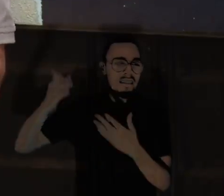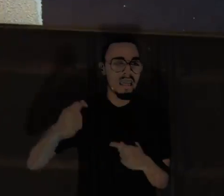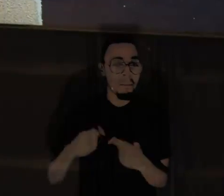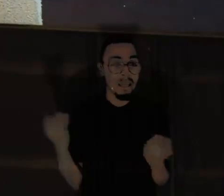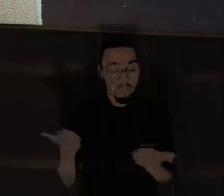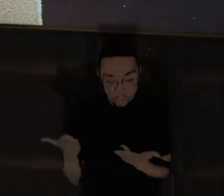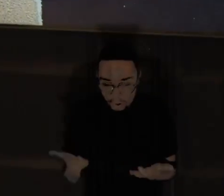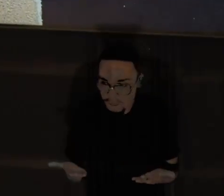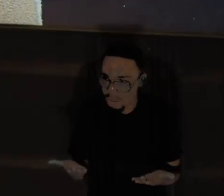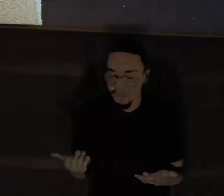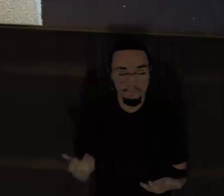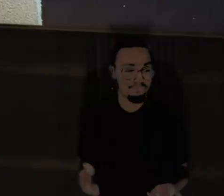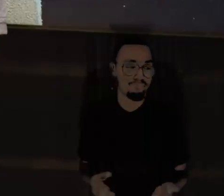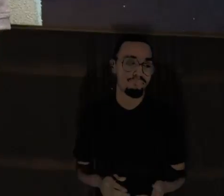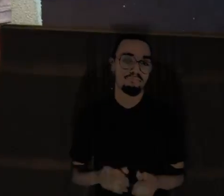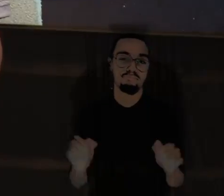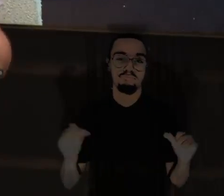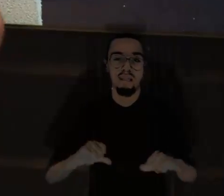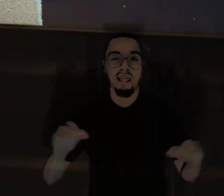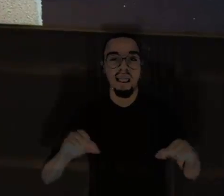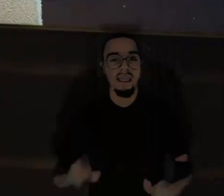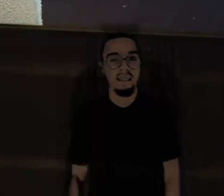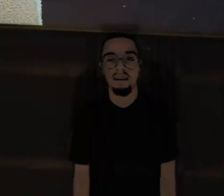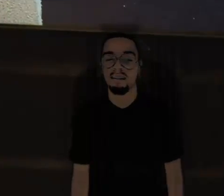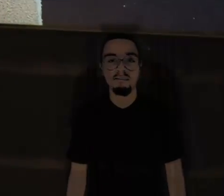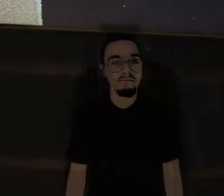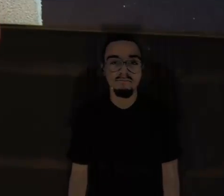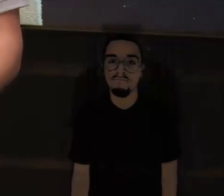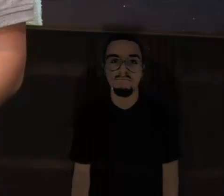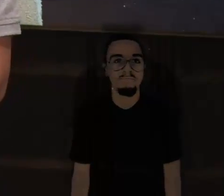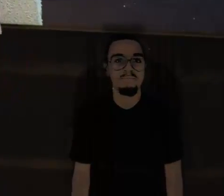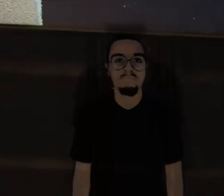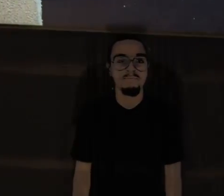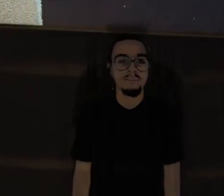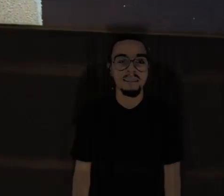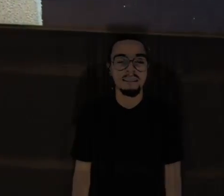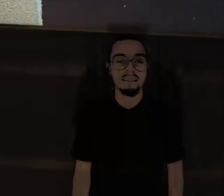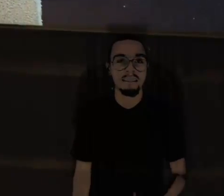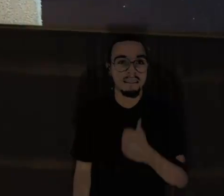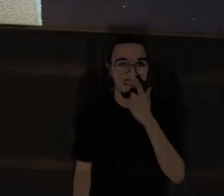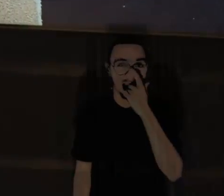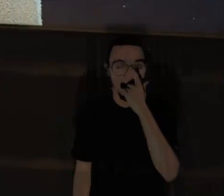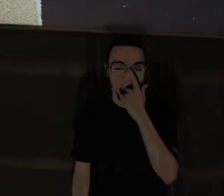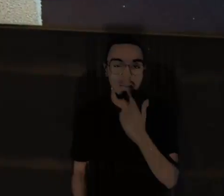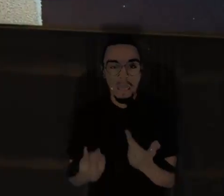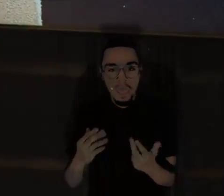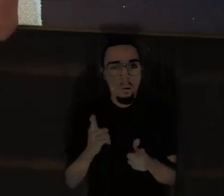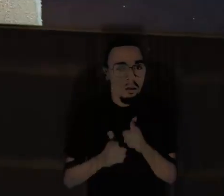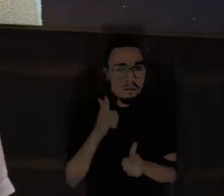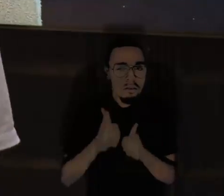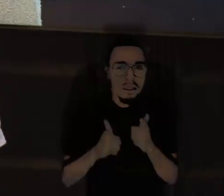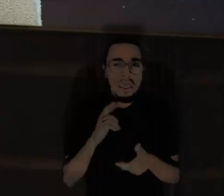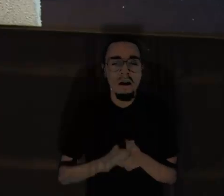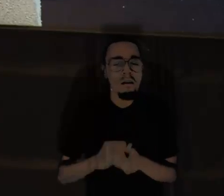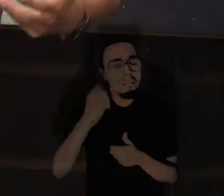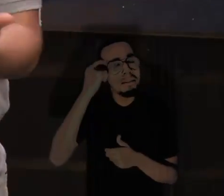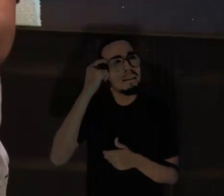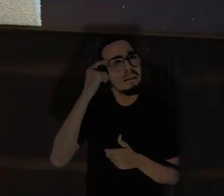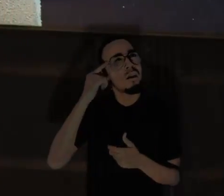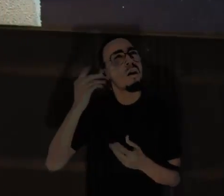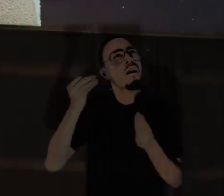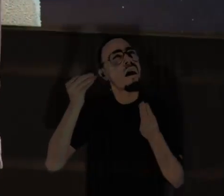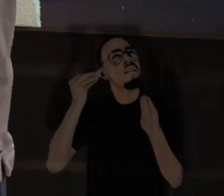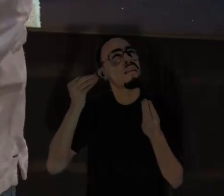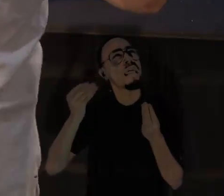valoriza mais o dia que aceitou a Jesus, não valoriza mais a tua trajetória. Quantos milagres? É isso que Gideão está fazendo. Onde está o Deus